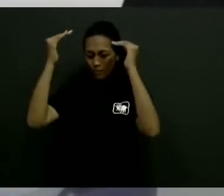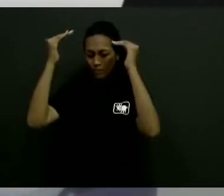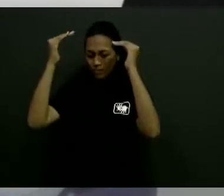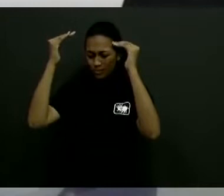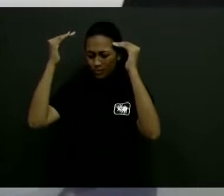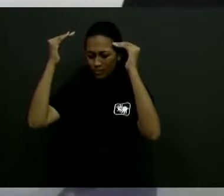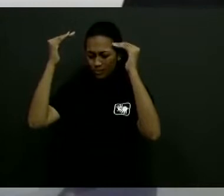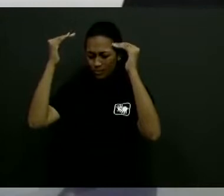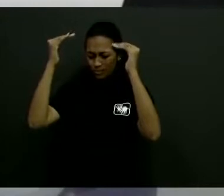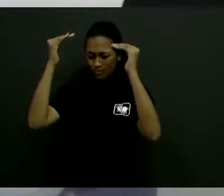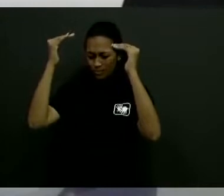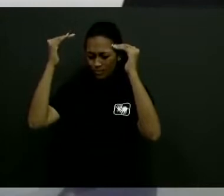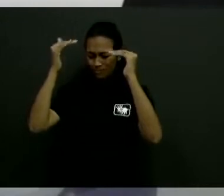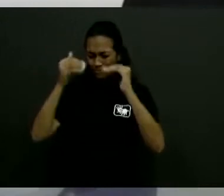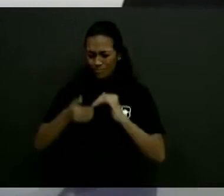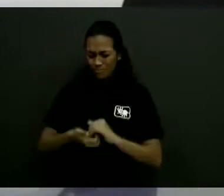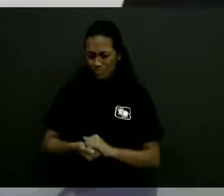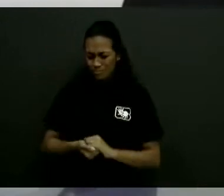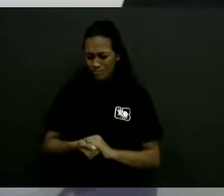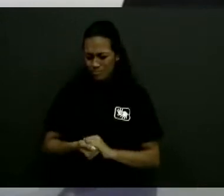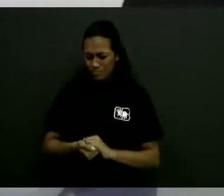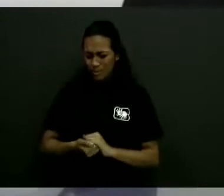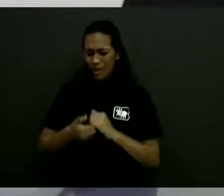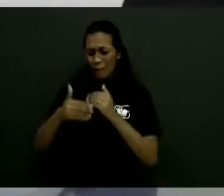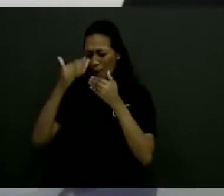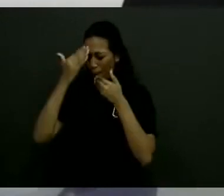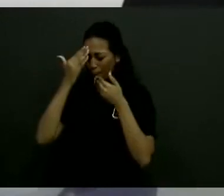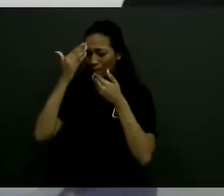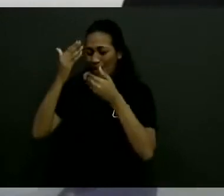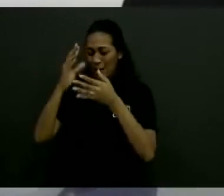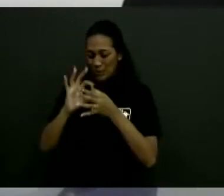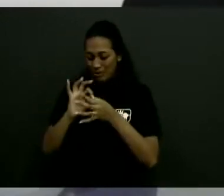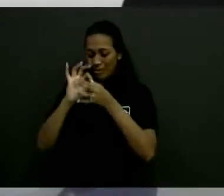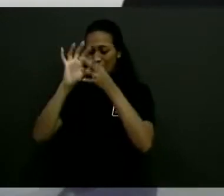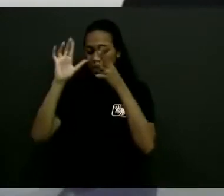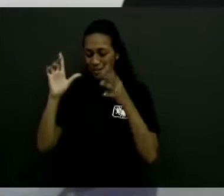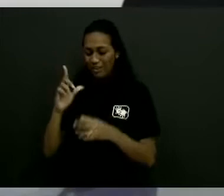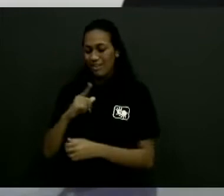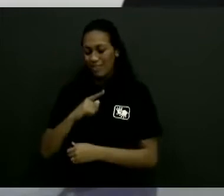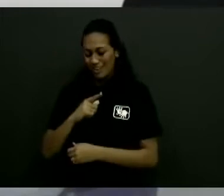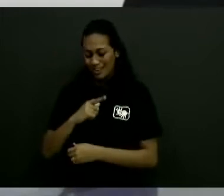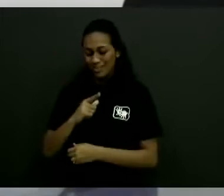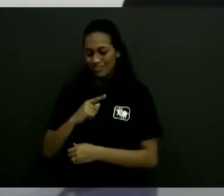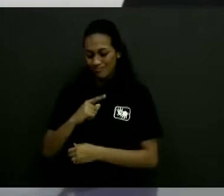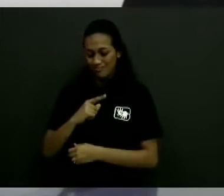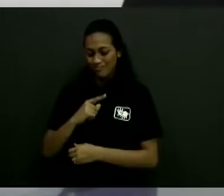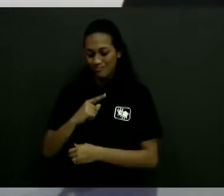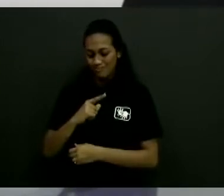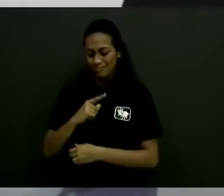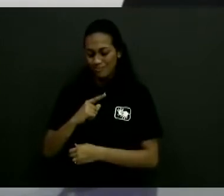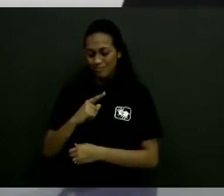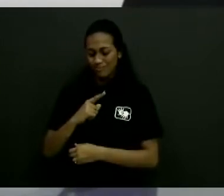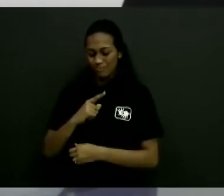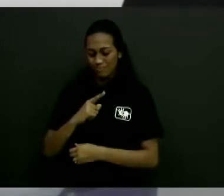us in an extraordinary way. Nós queremos te agradecer pela liberdade que nós temos. We would like to thank you for the freedom